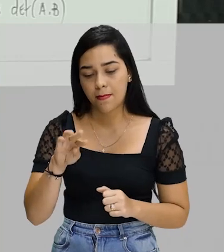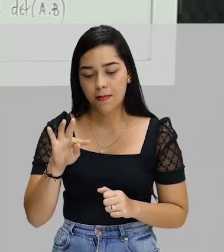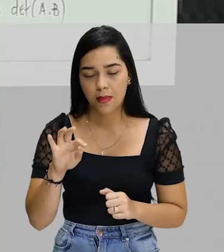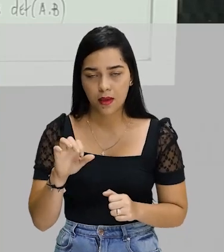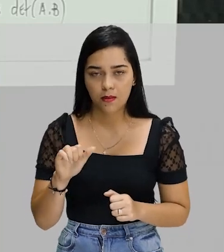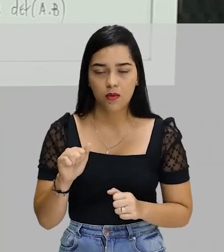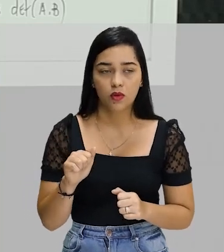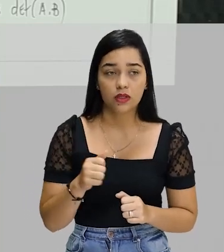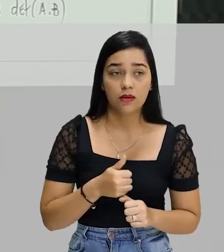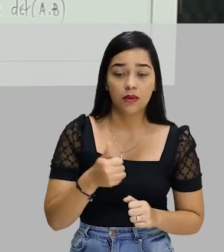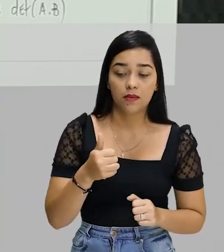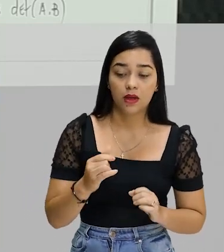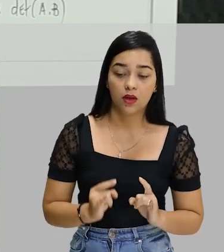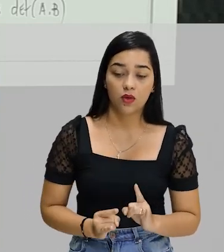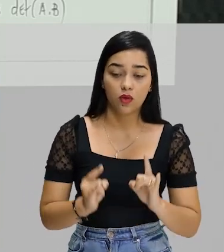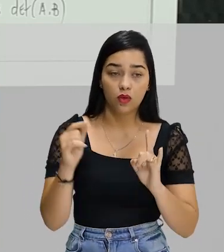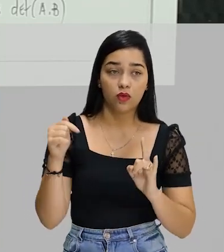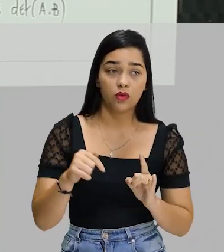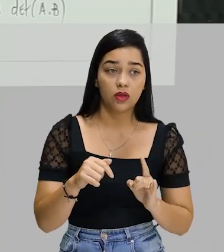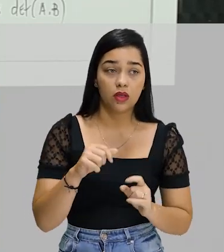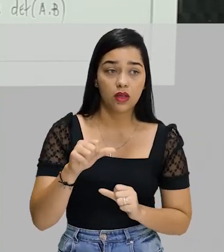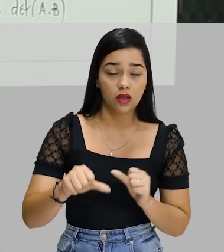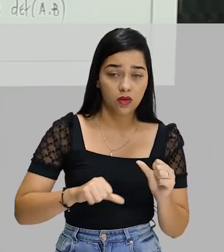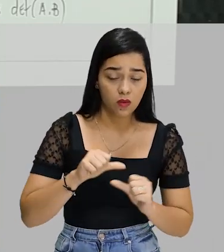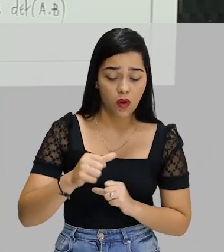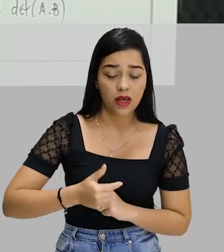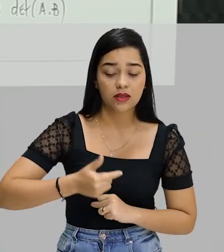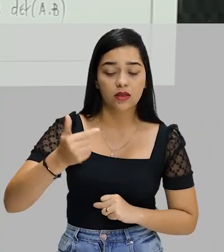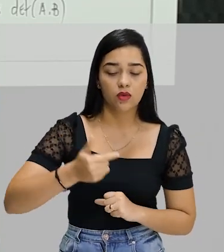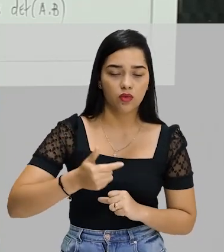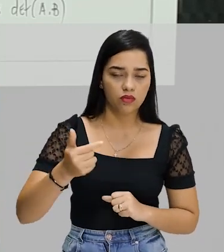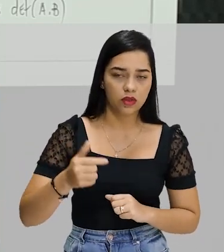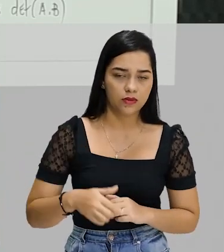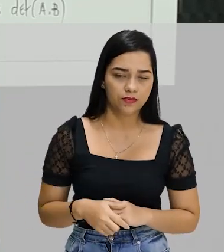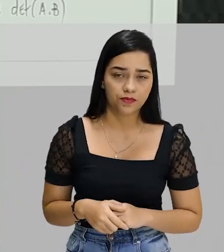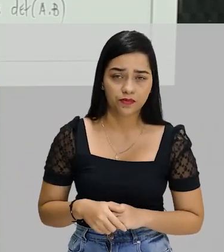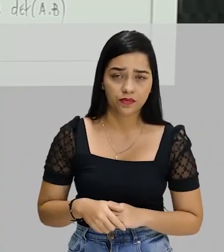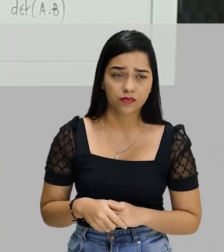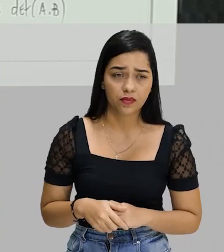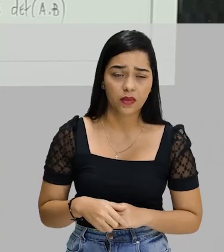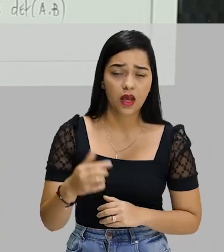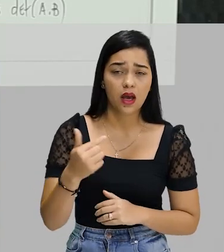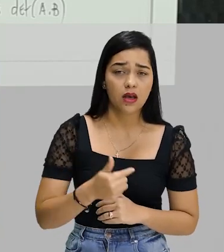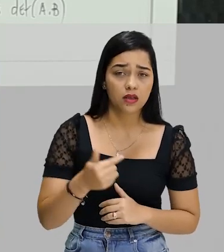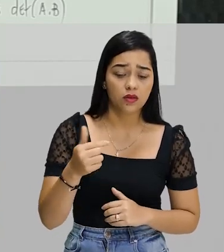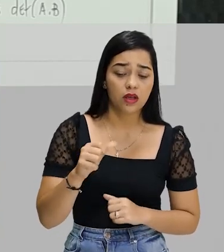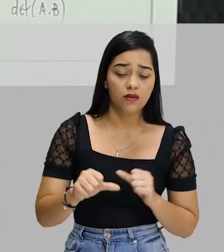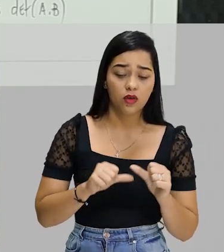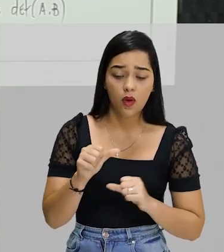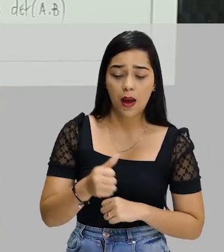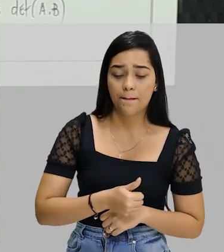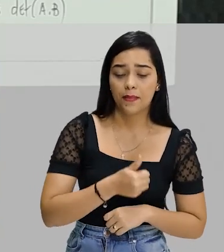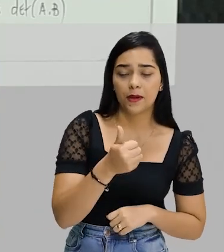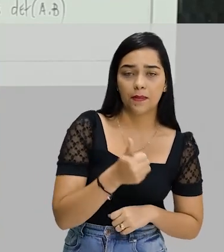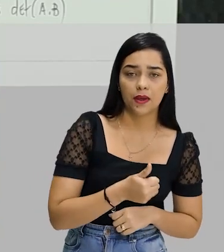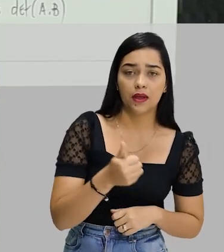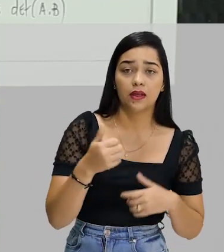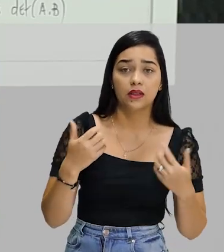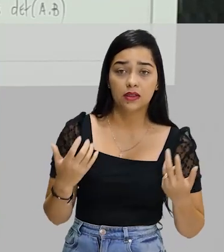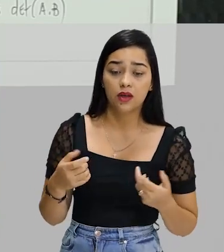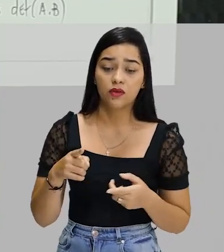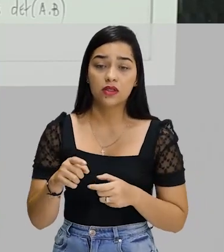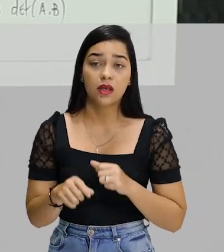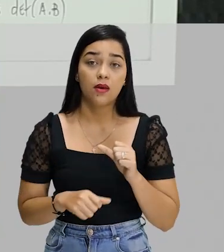primeira coluna aqui, ó, virou segunda coluna aqui, ó. Essa segunda coluna aqui virou primeira coluna aqui. Então